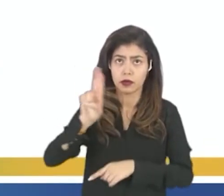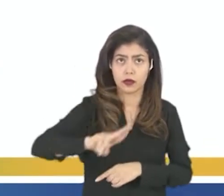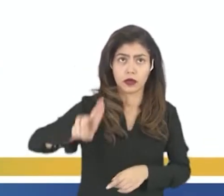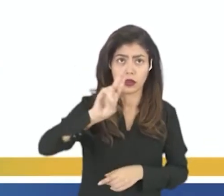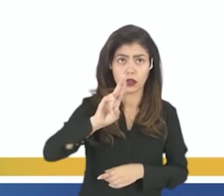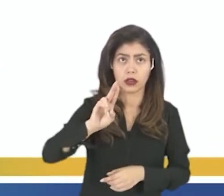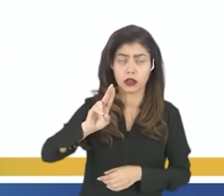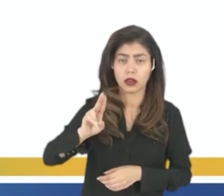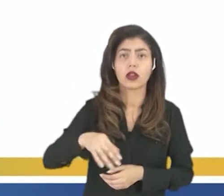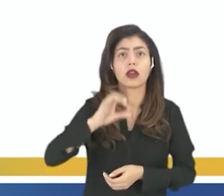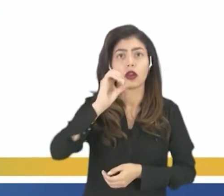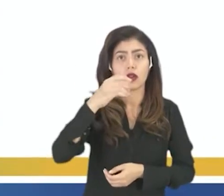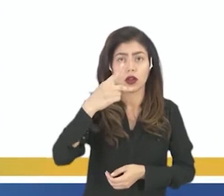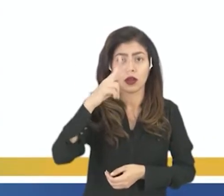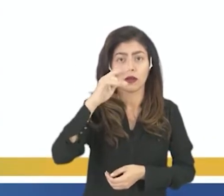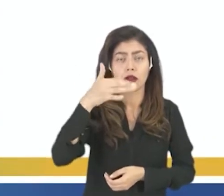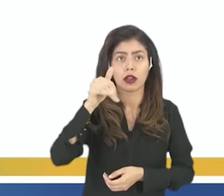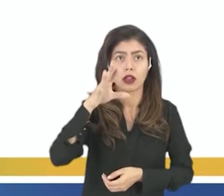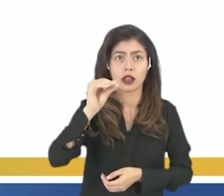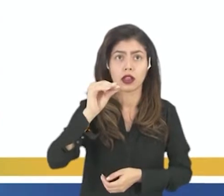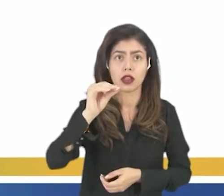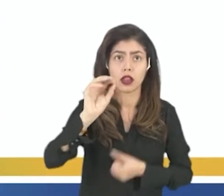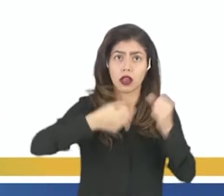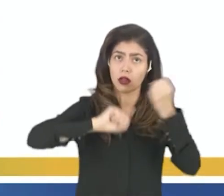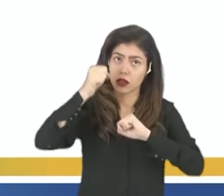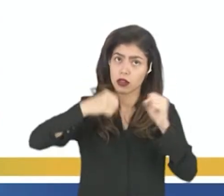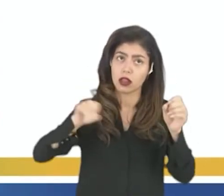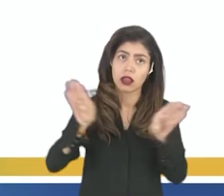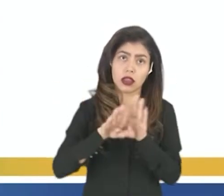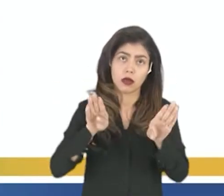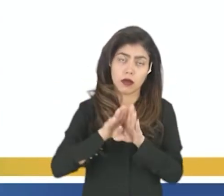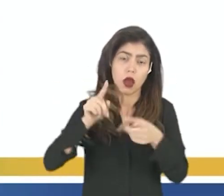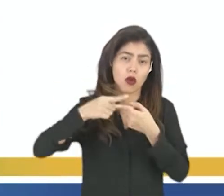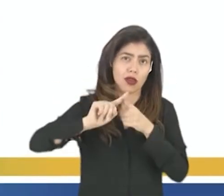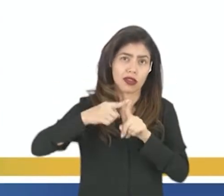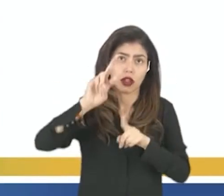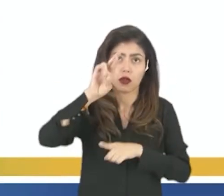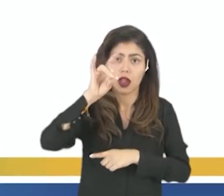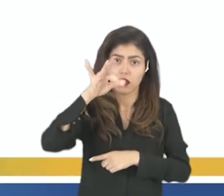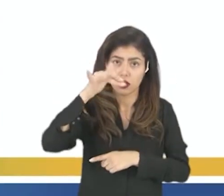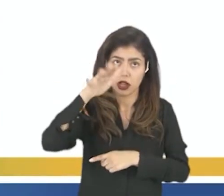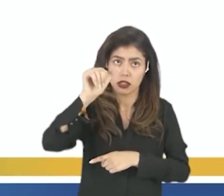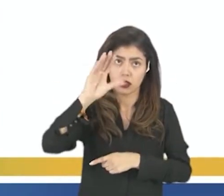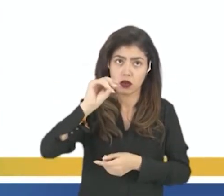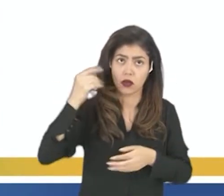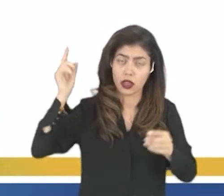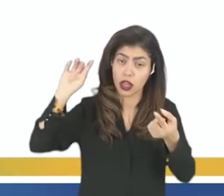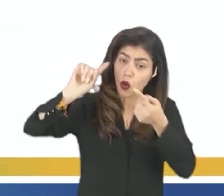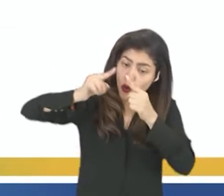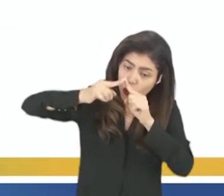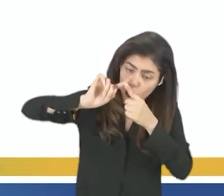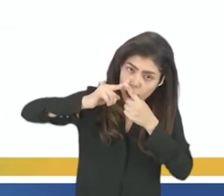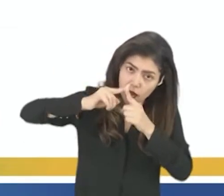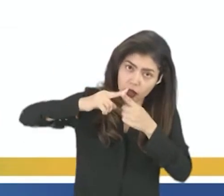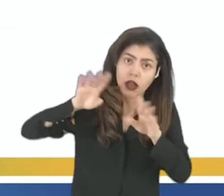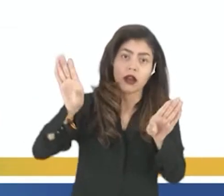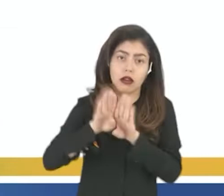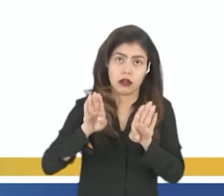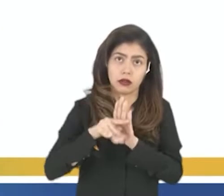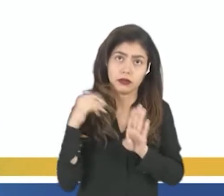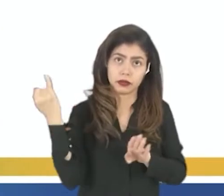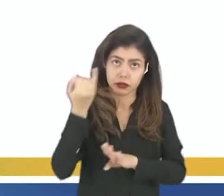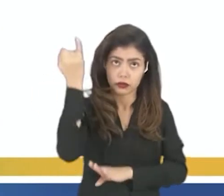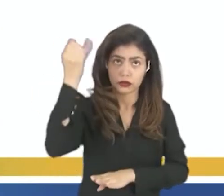durante operações das usinas e contaminados pela radiação são pelos materiais secundários que entraram em contato com as fontes